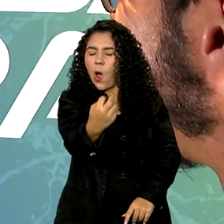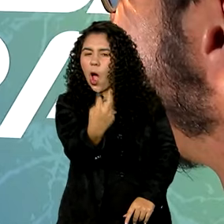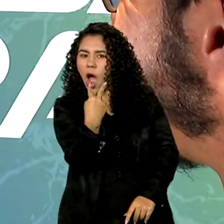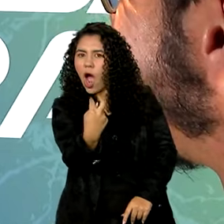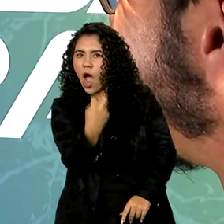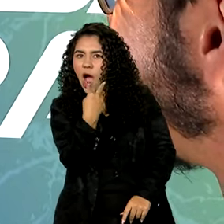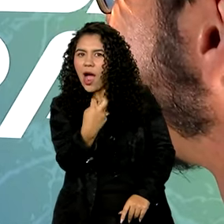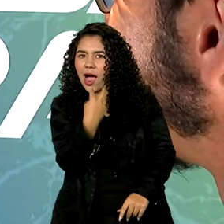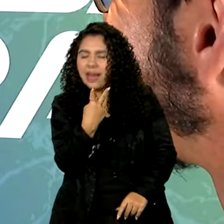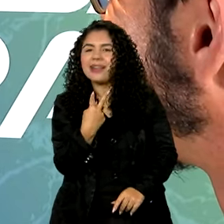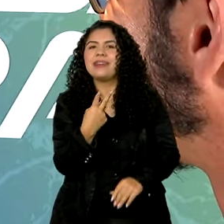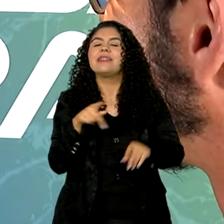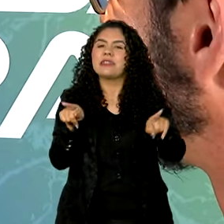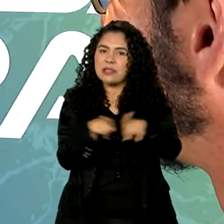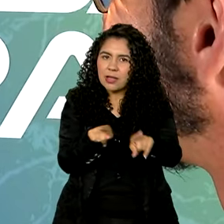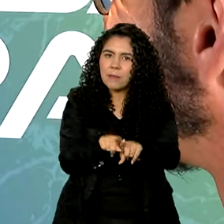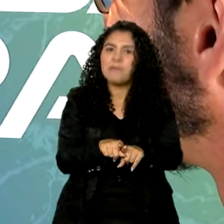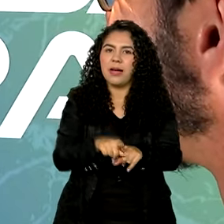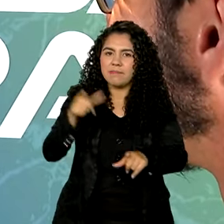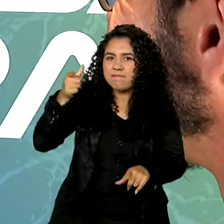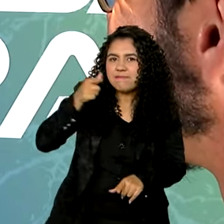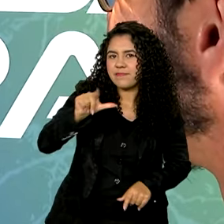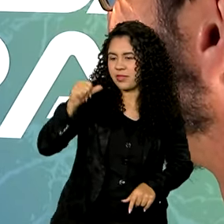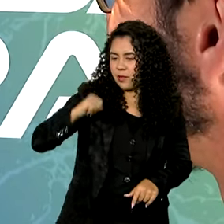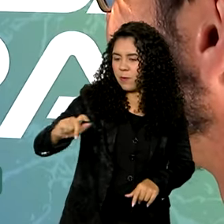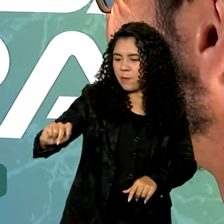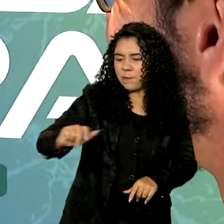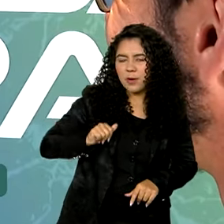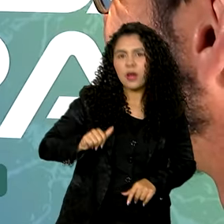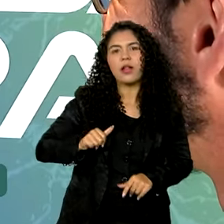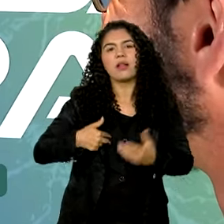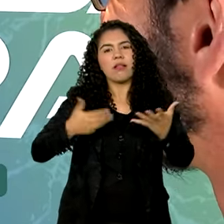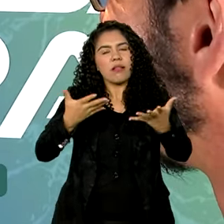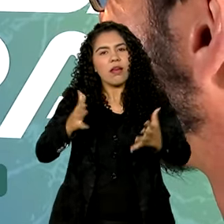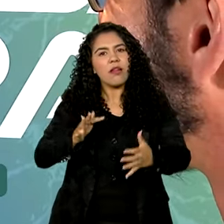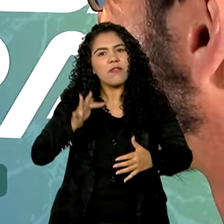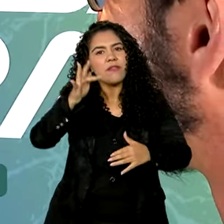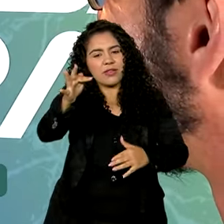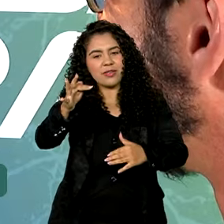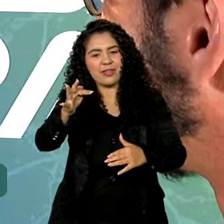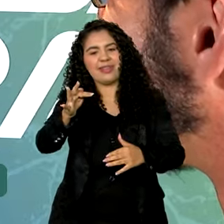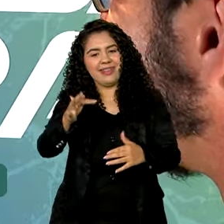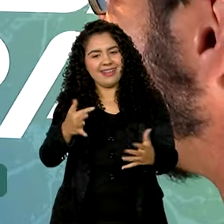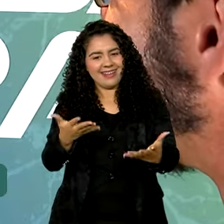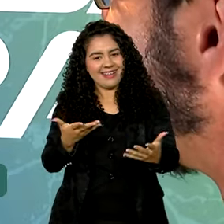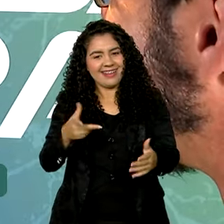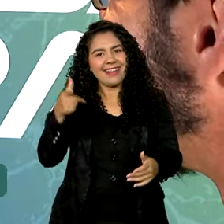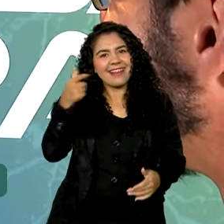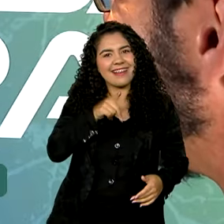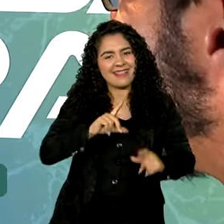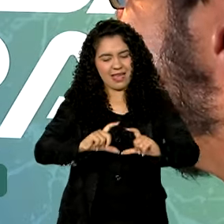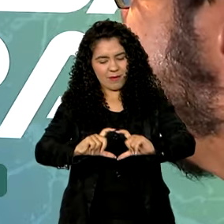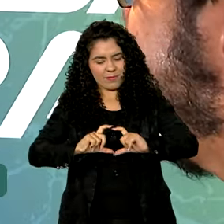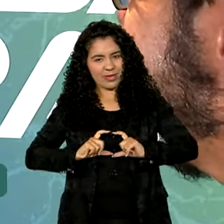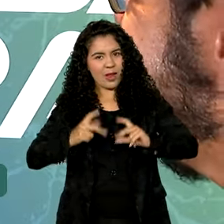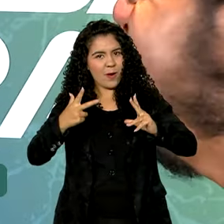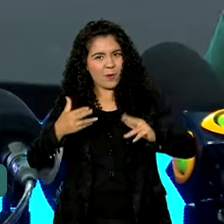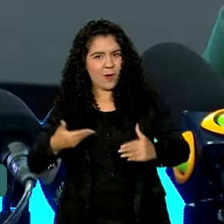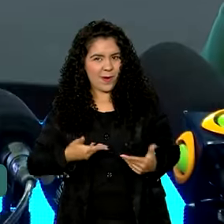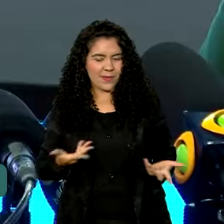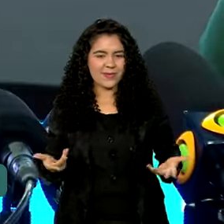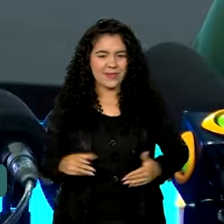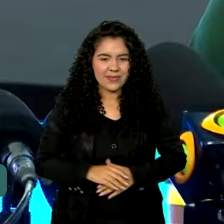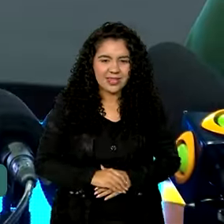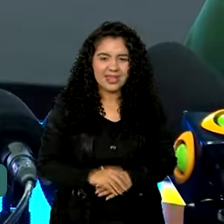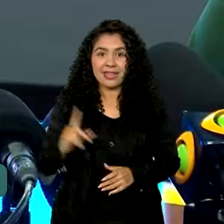certeza entrando também no programa desse, quem sabe se inspirando para vir receber uma medalha dessa aqui também na Olimpíada.